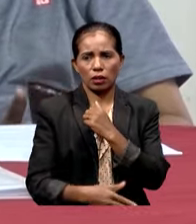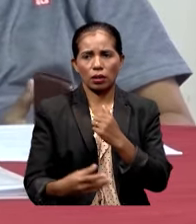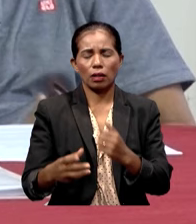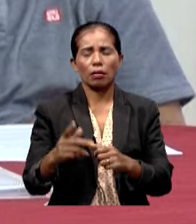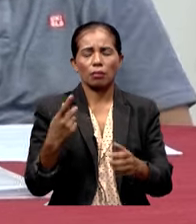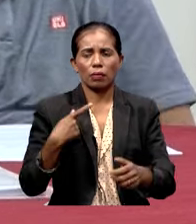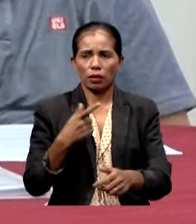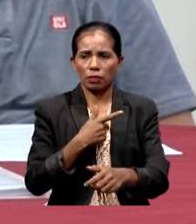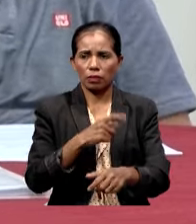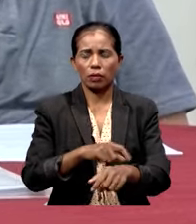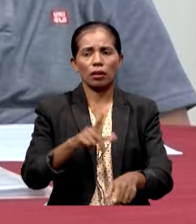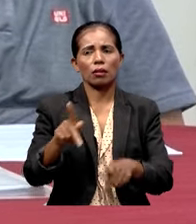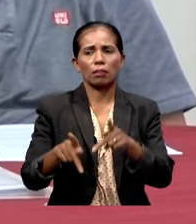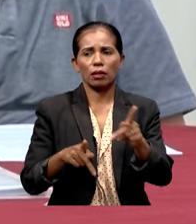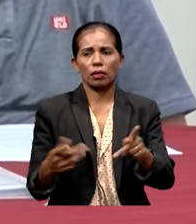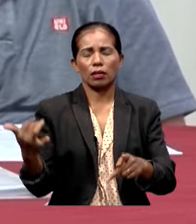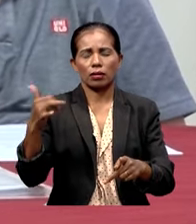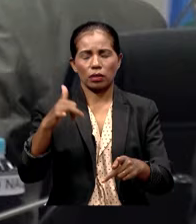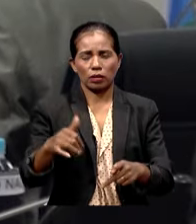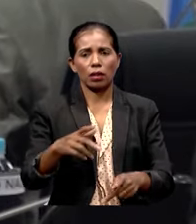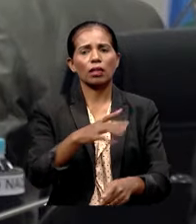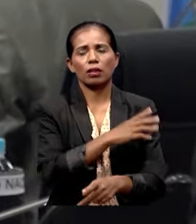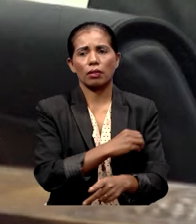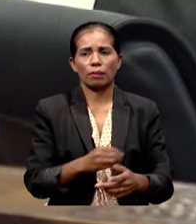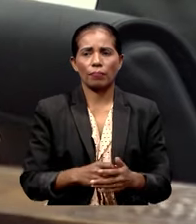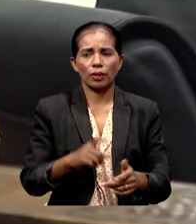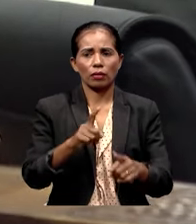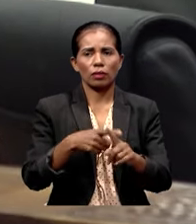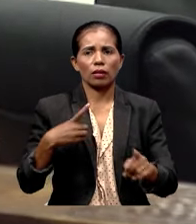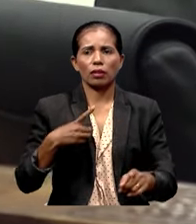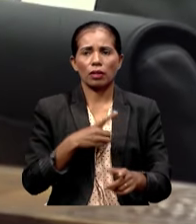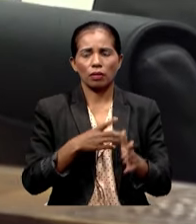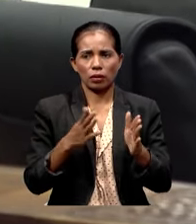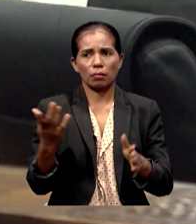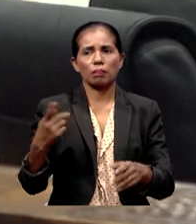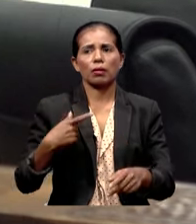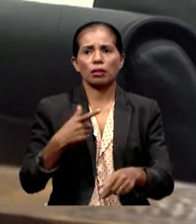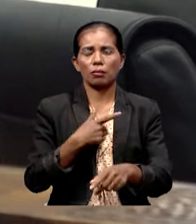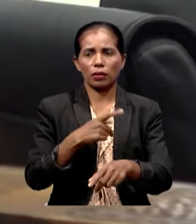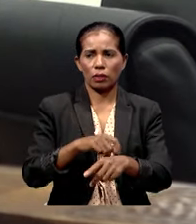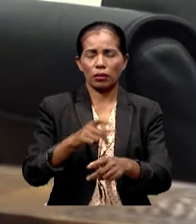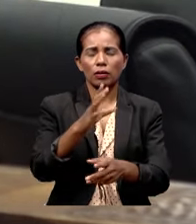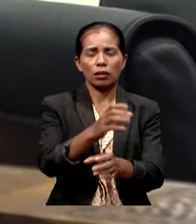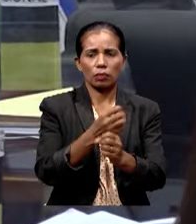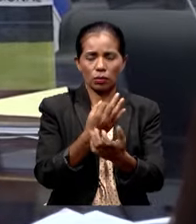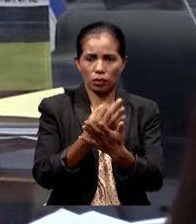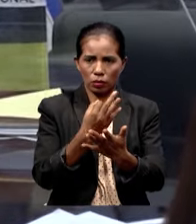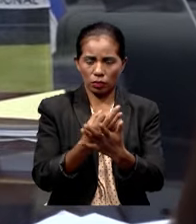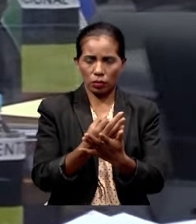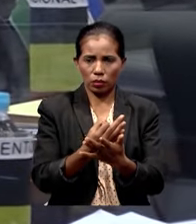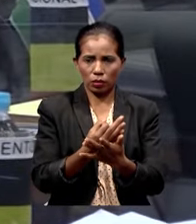explora povo ne rico sonho para ser interesse privado. Cada fulan deputado sira parlamento nacional simu salário abono no subsídio